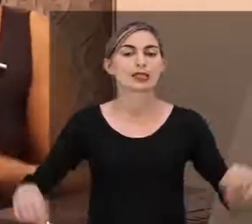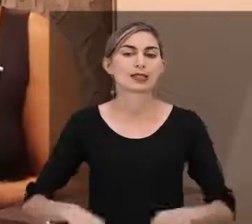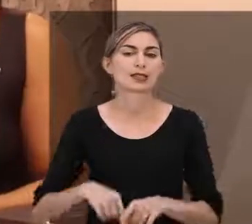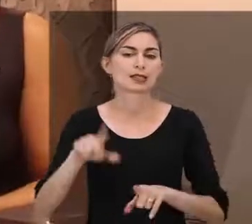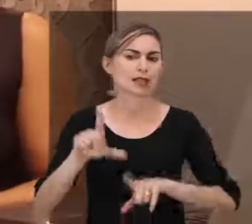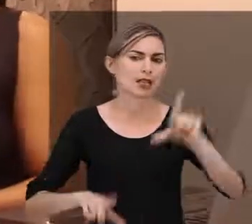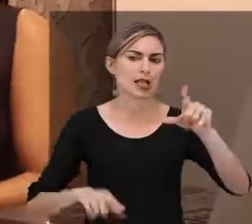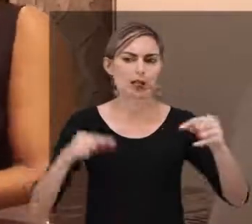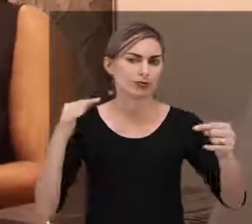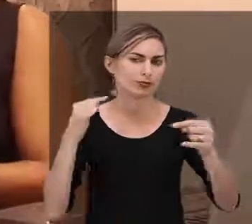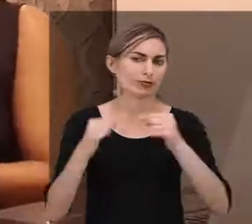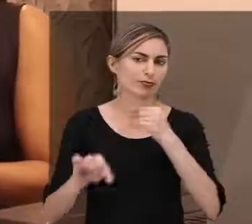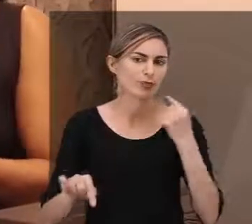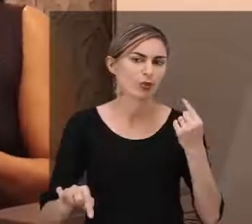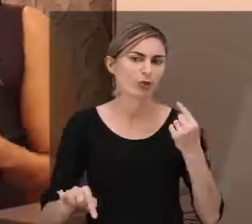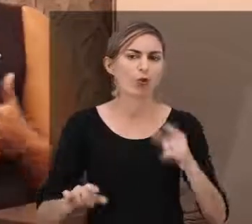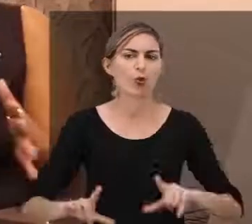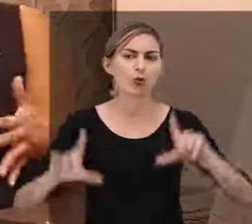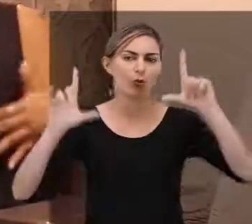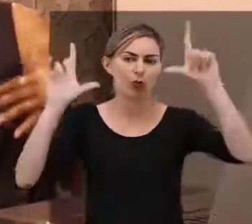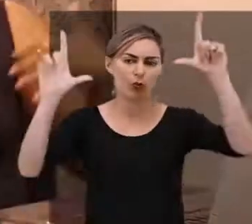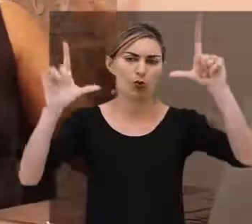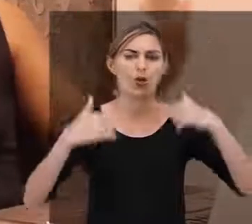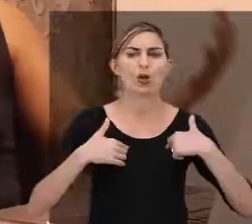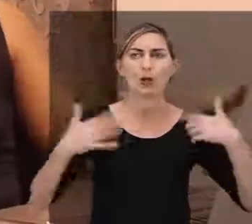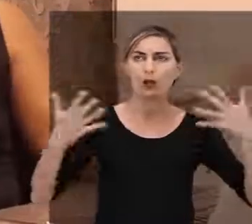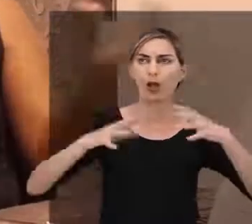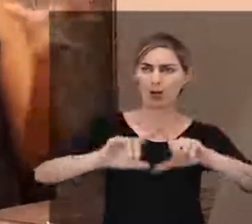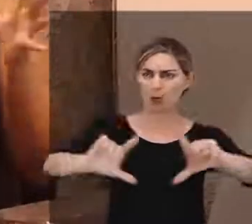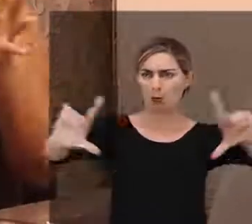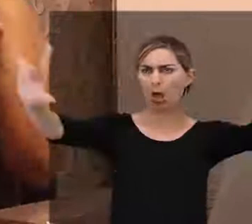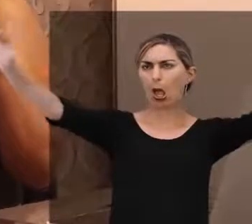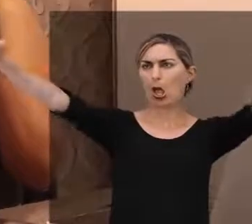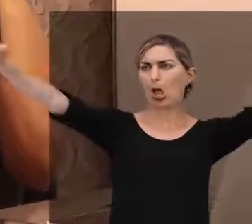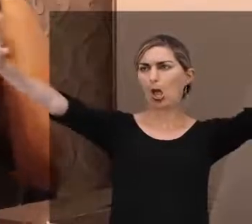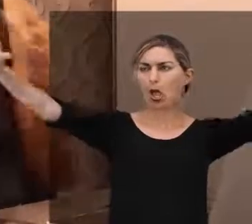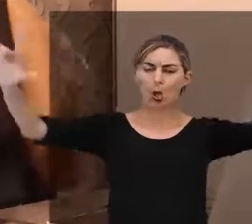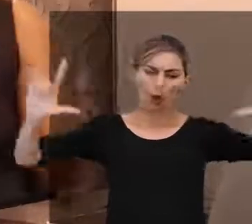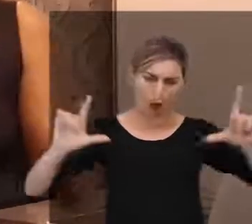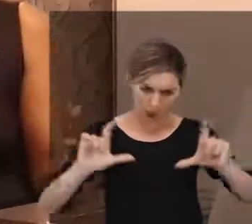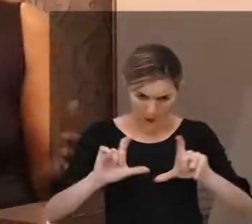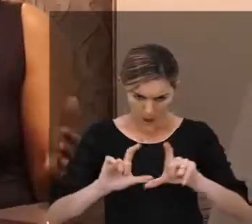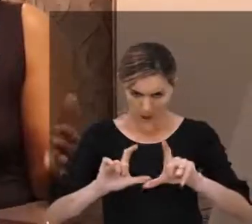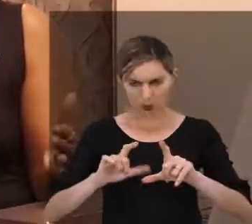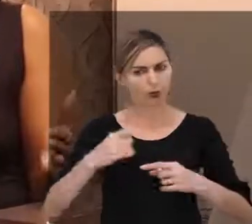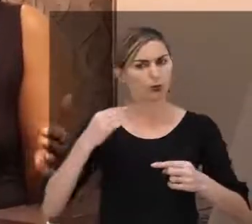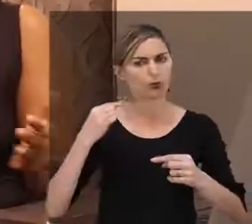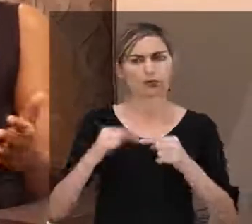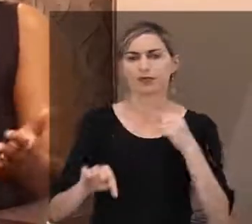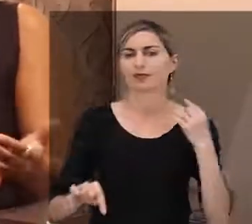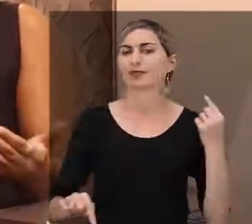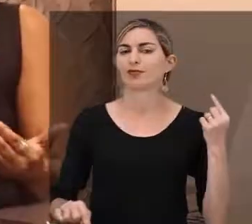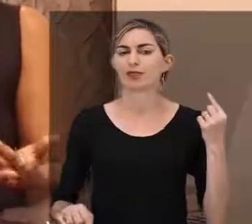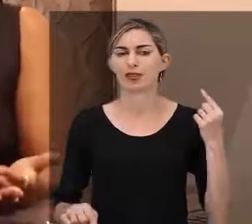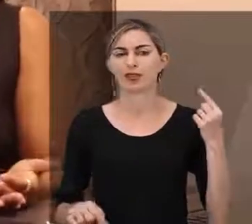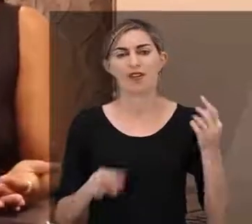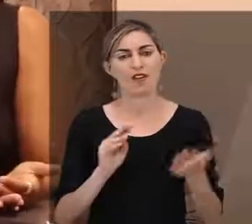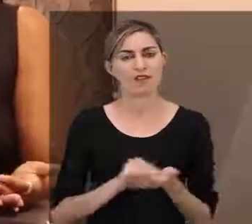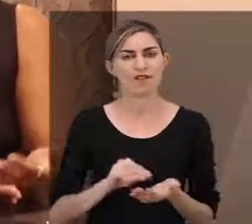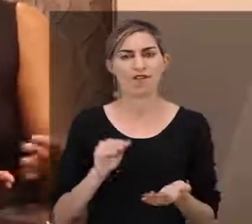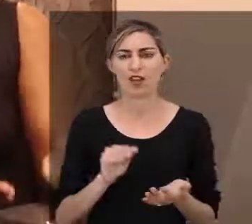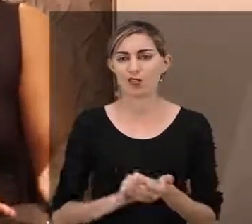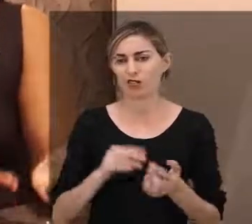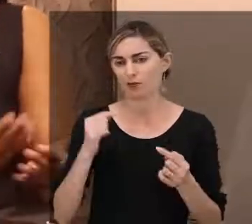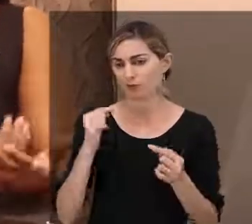ficar desproporcional um quadro, eu quero um quadro imenso, ou um quadro muito pequeno, não vai ficar desproporcional, vai faltar